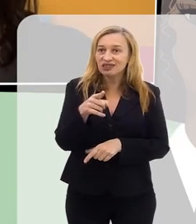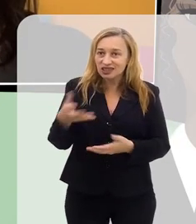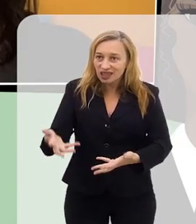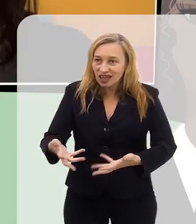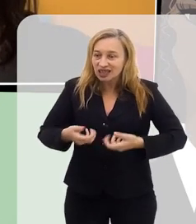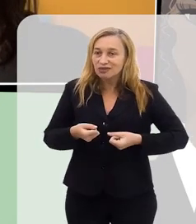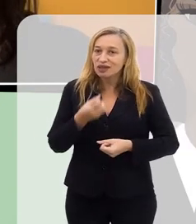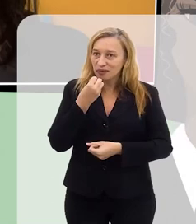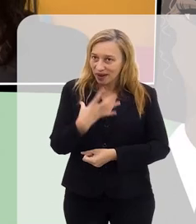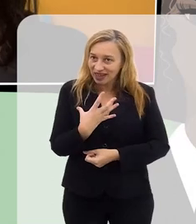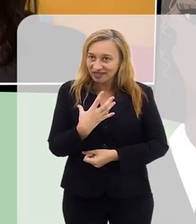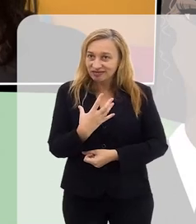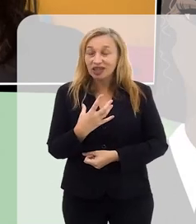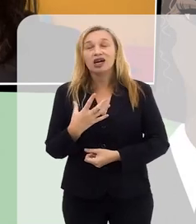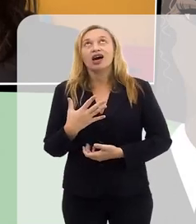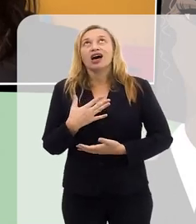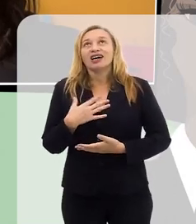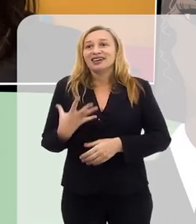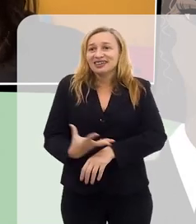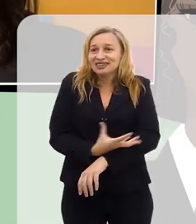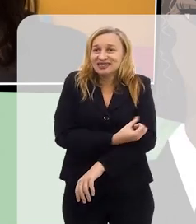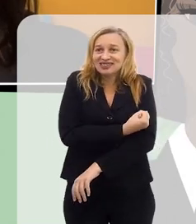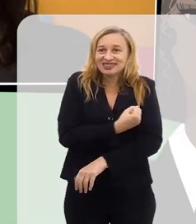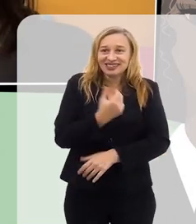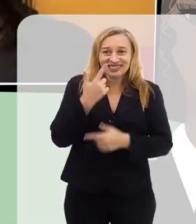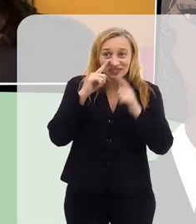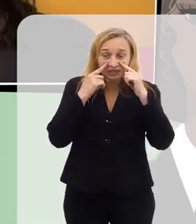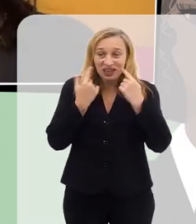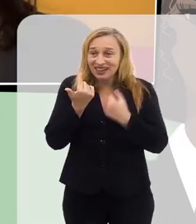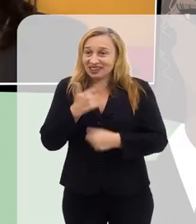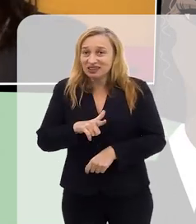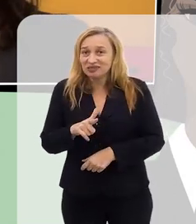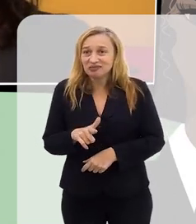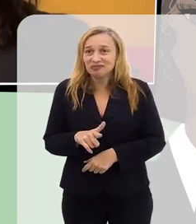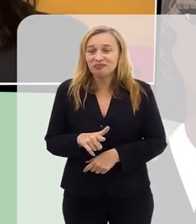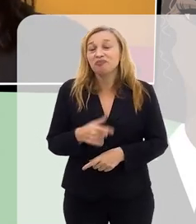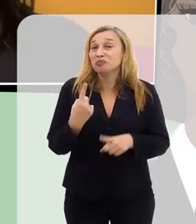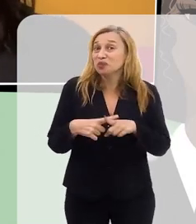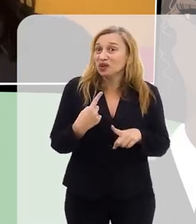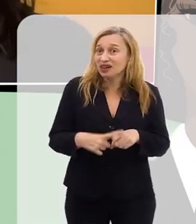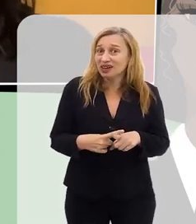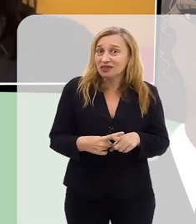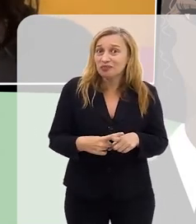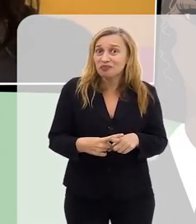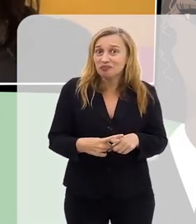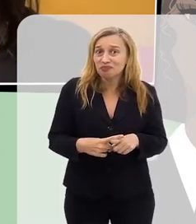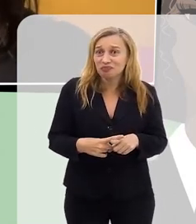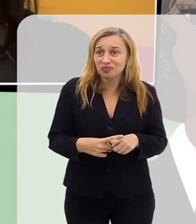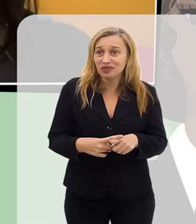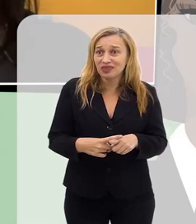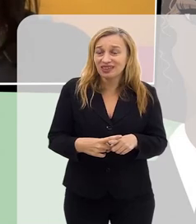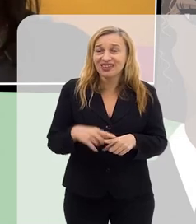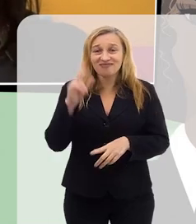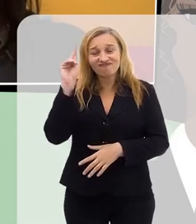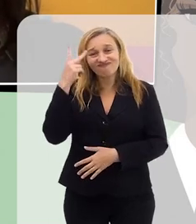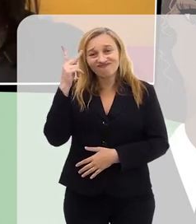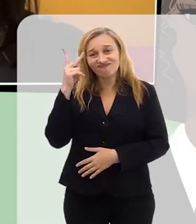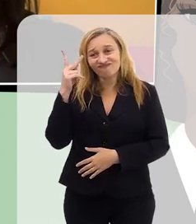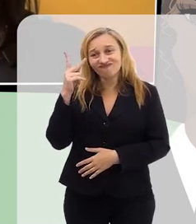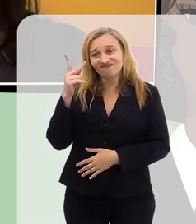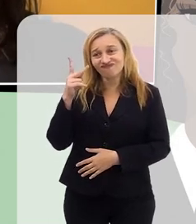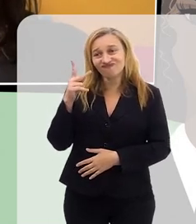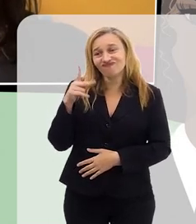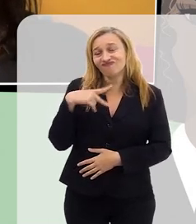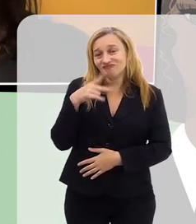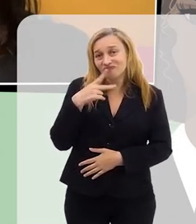você vai ser muito bem acolhida. Isso é outra coisa que me emociona, não queria chorar de novo, mas é uma coisa que me emociona bastante, porque a minha história